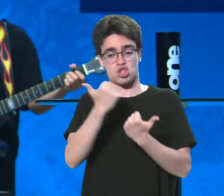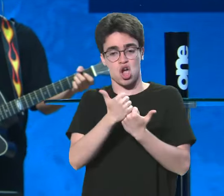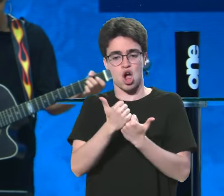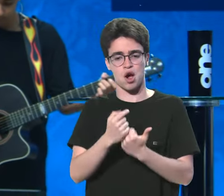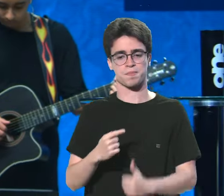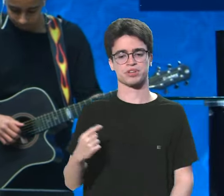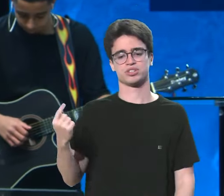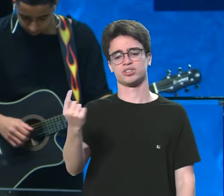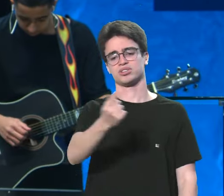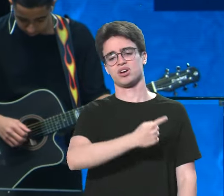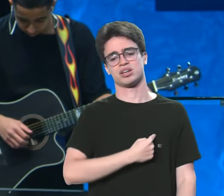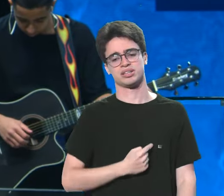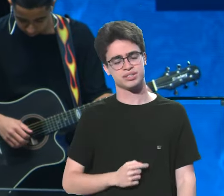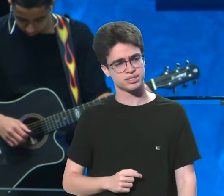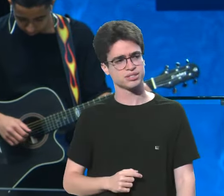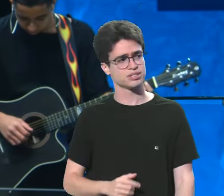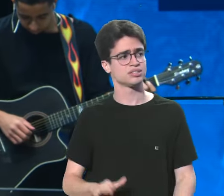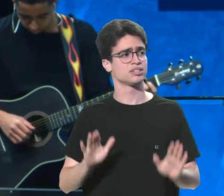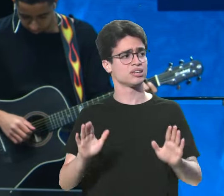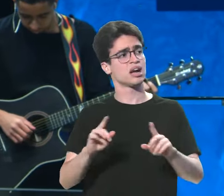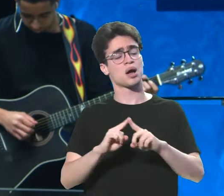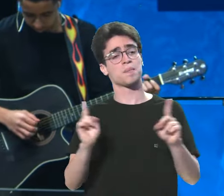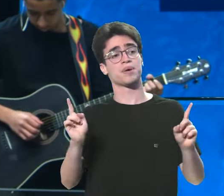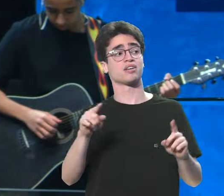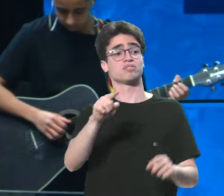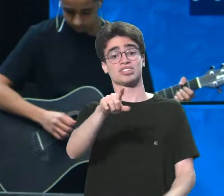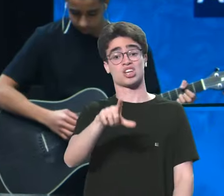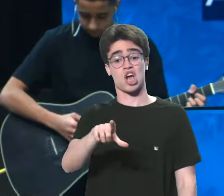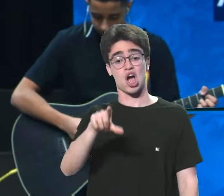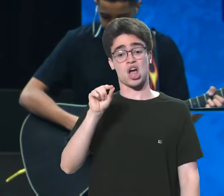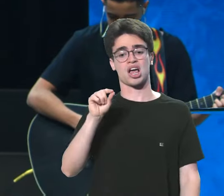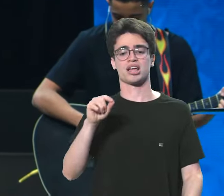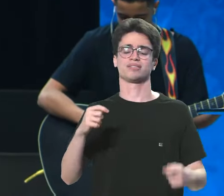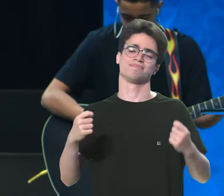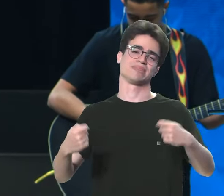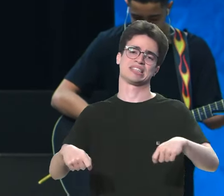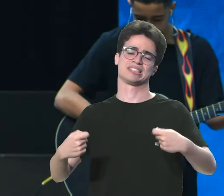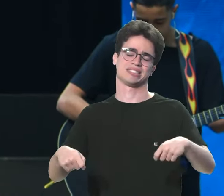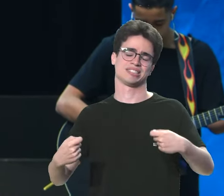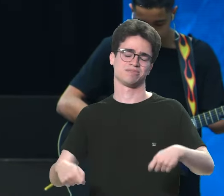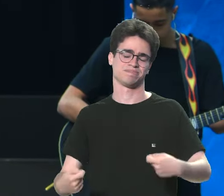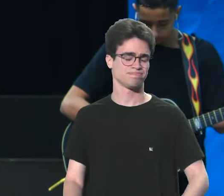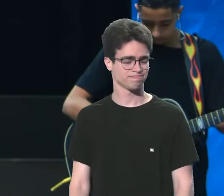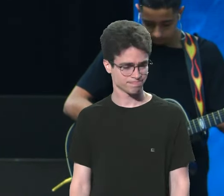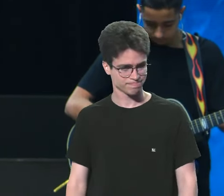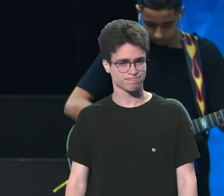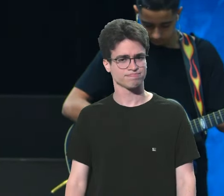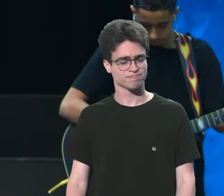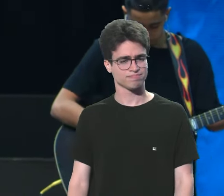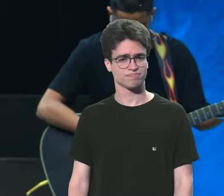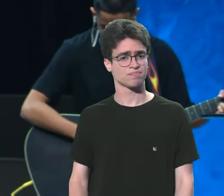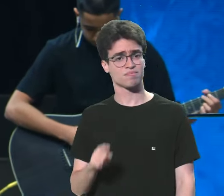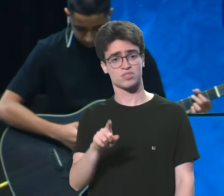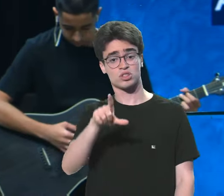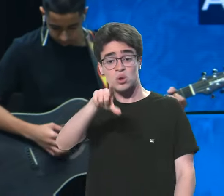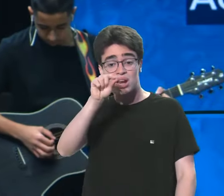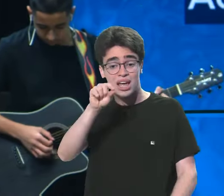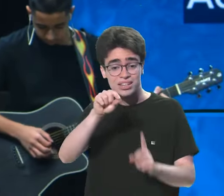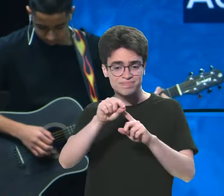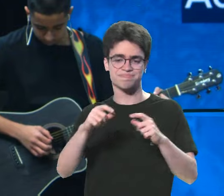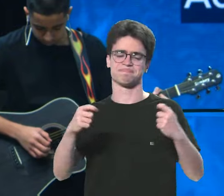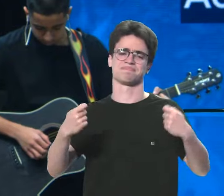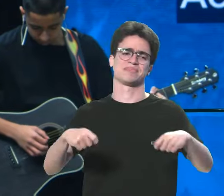pecado só que você precisa escolher subir a escada você precisa escolher decidir